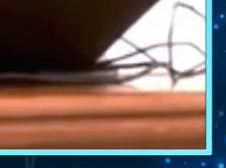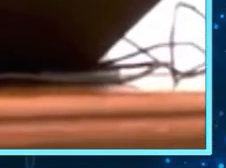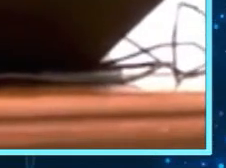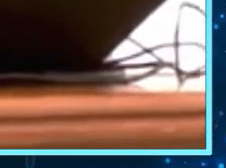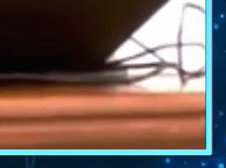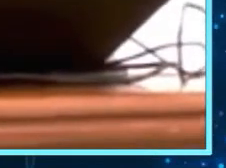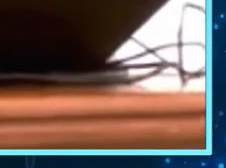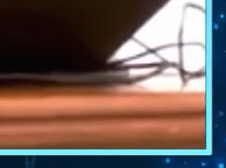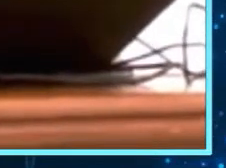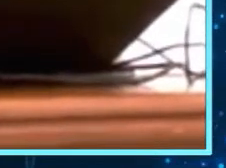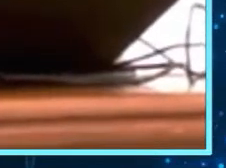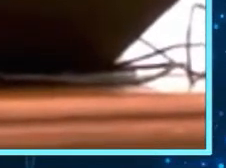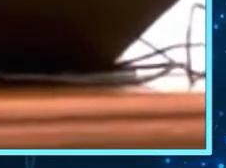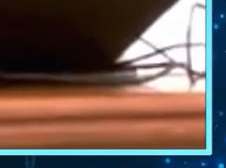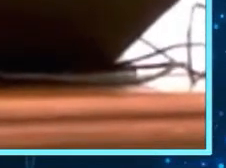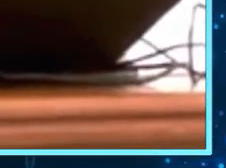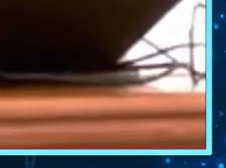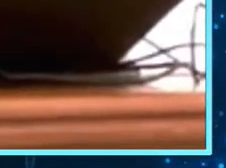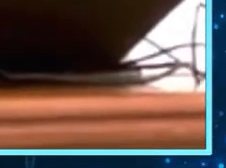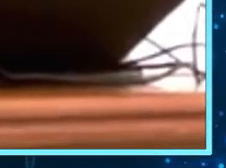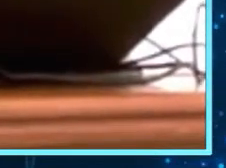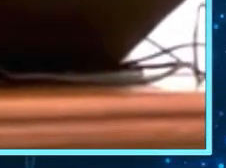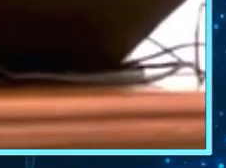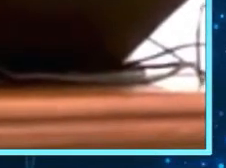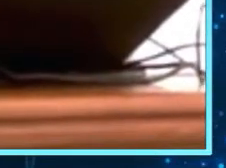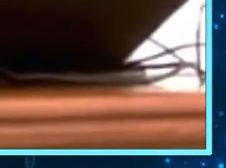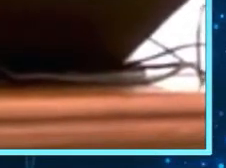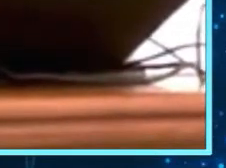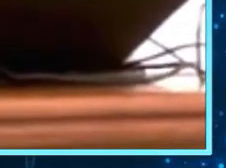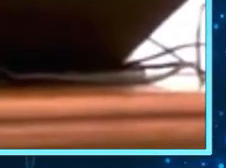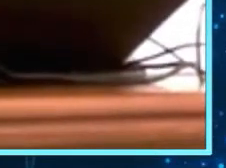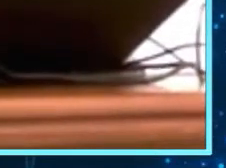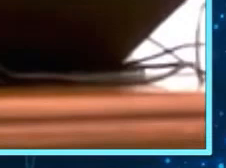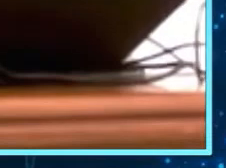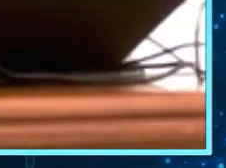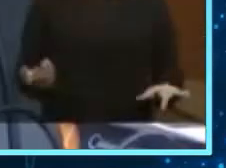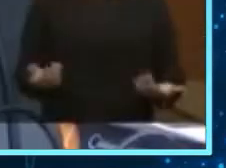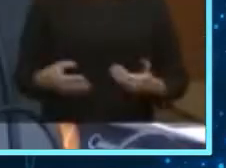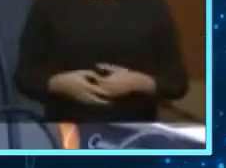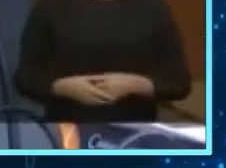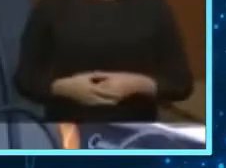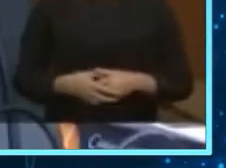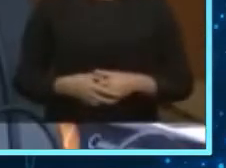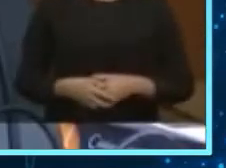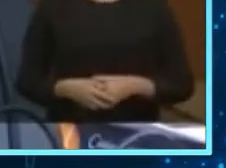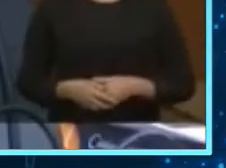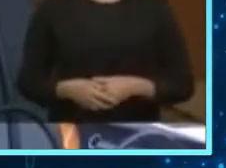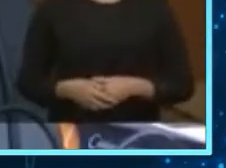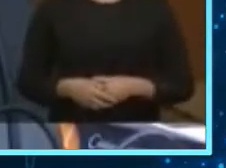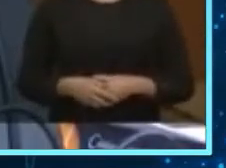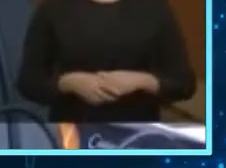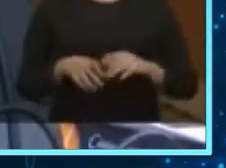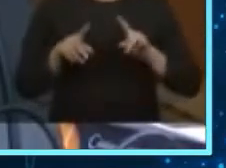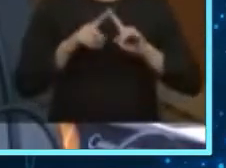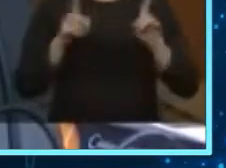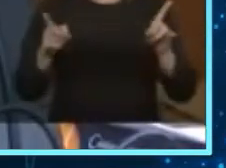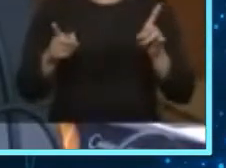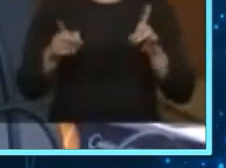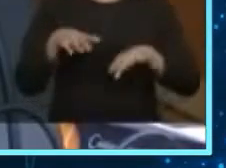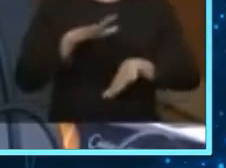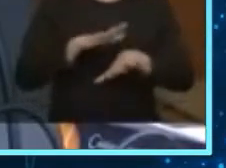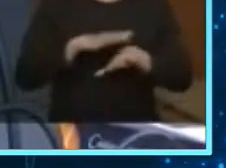que é o Senado Federal, que está desmoralizado perante a nação, que quer uma resposta diante de abusos, diante do